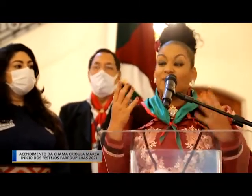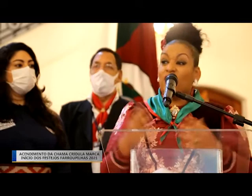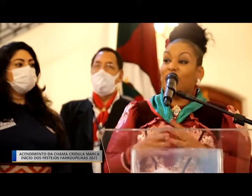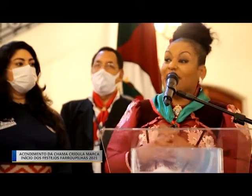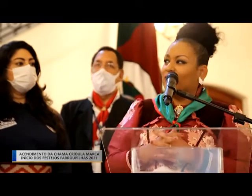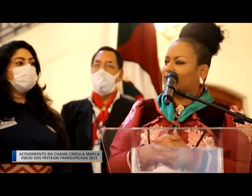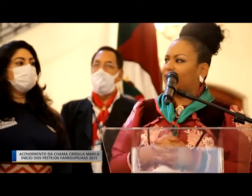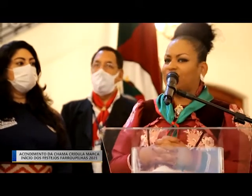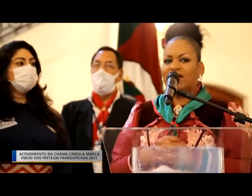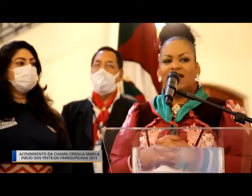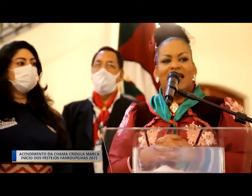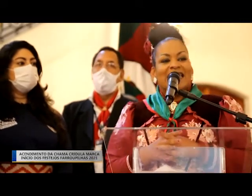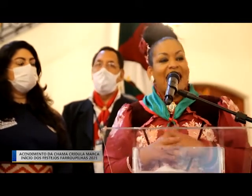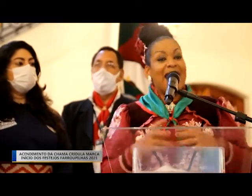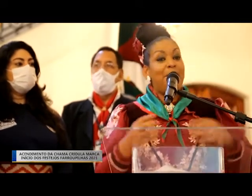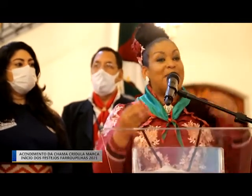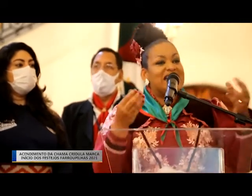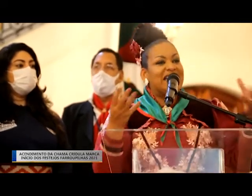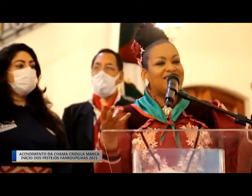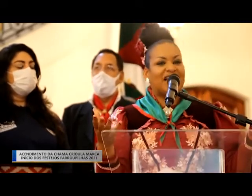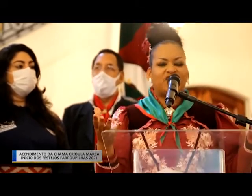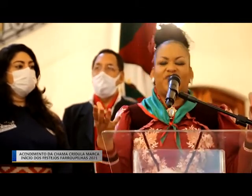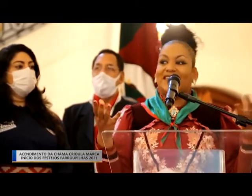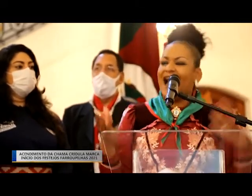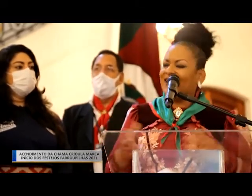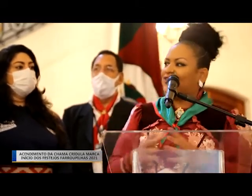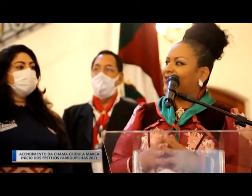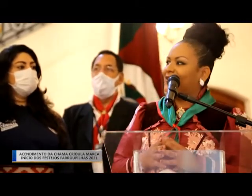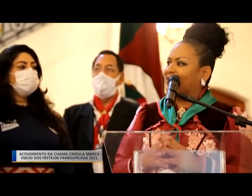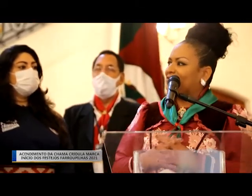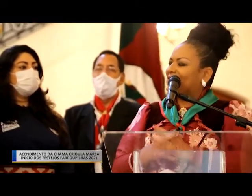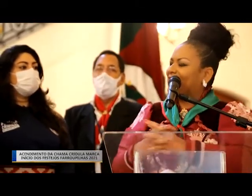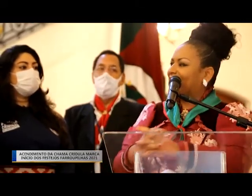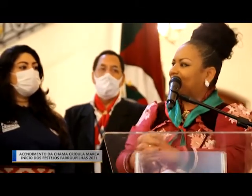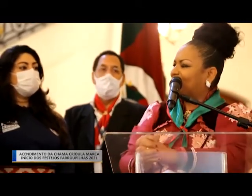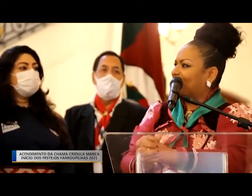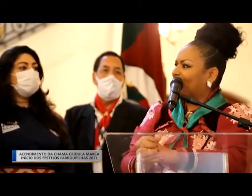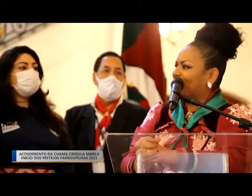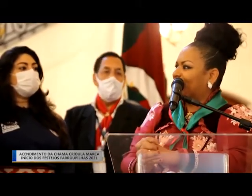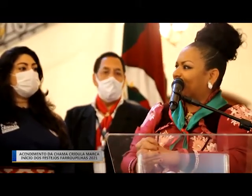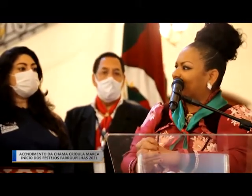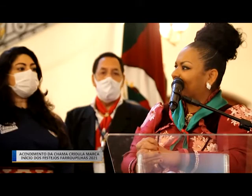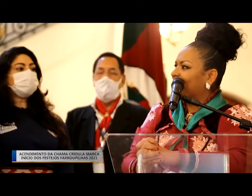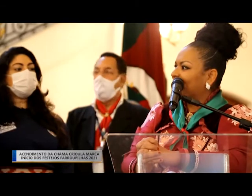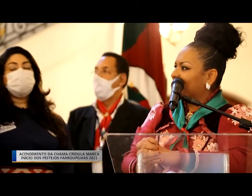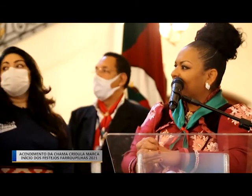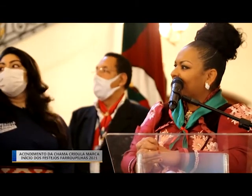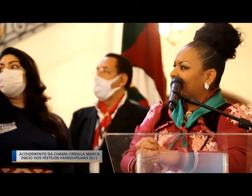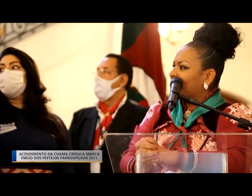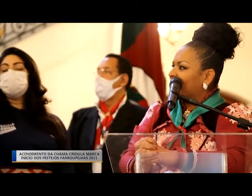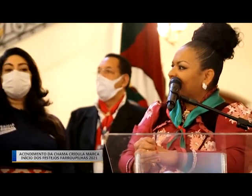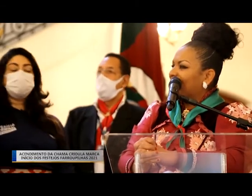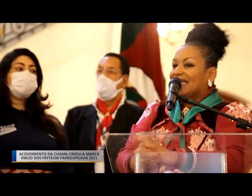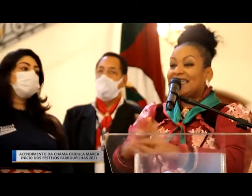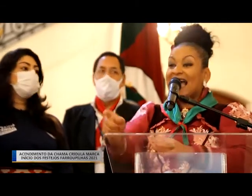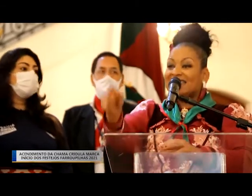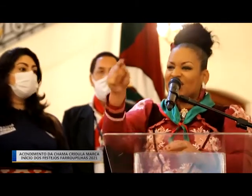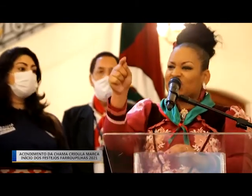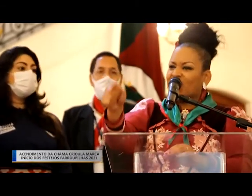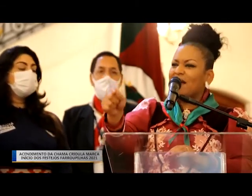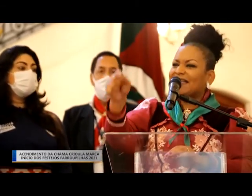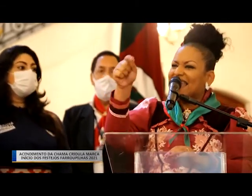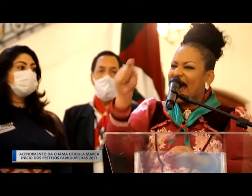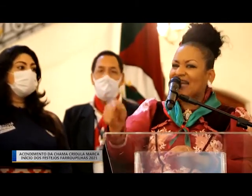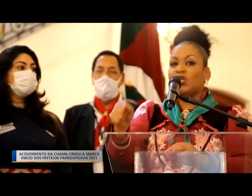dedicados a esse movimento, na representatividade, eu não estaria aqui, senhor governador. Se